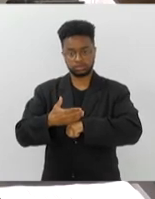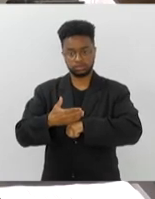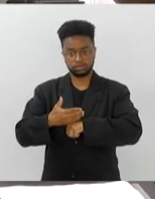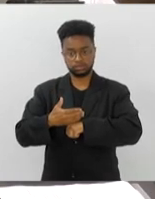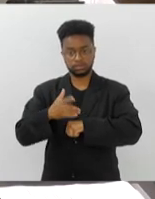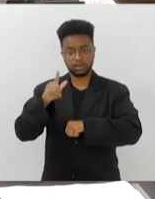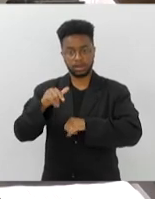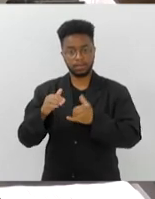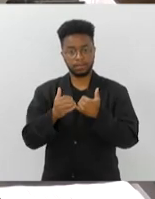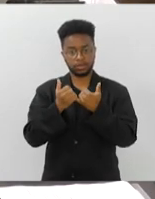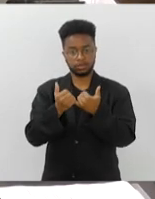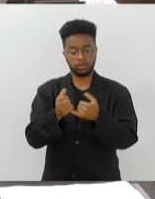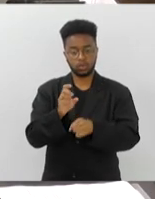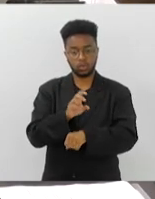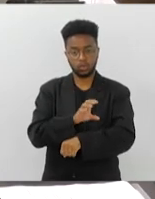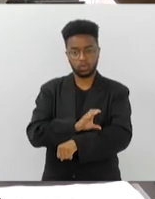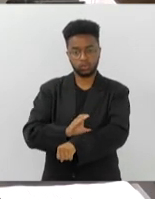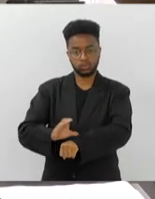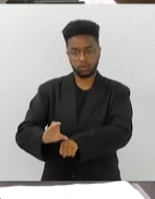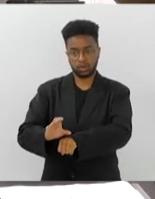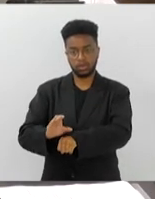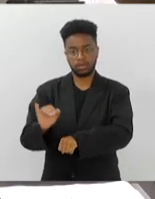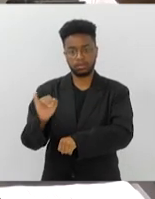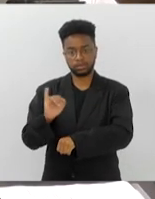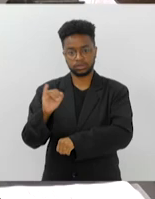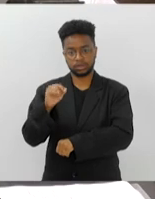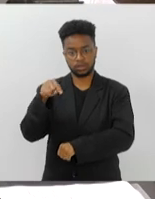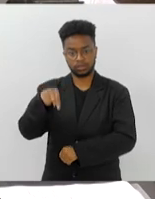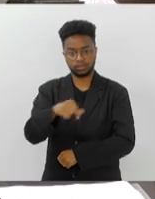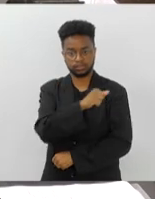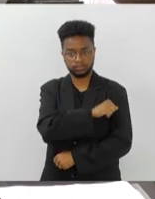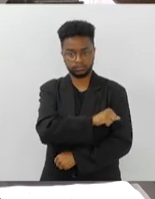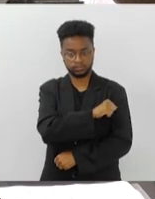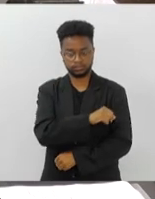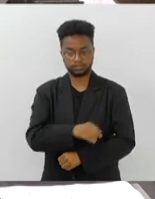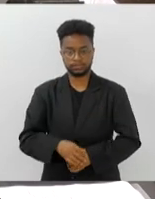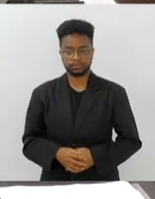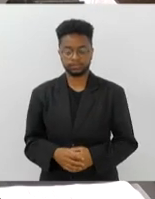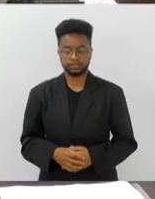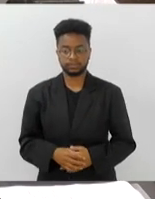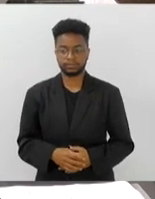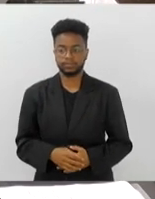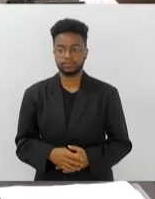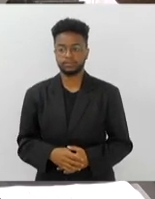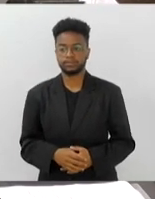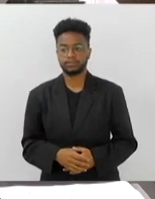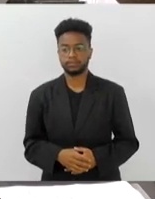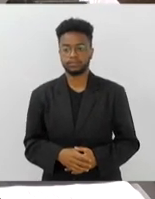como patrimônio cultural e material do Estado do Rio de Janeiro. Uma classe.